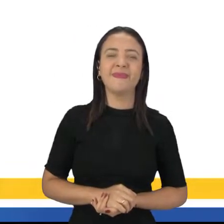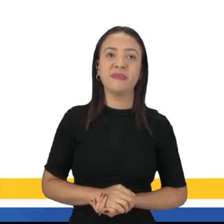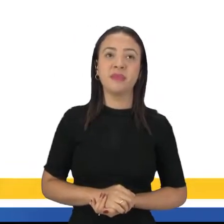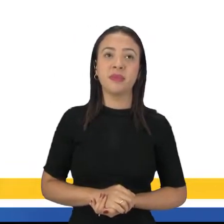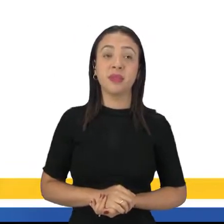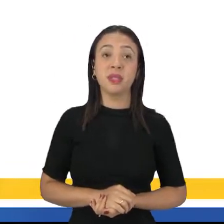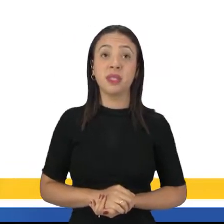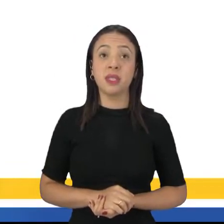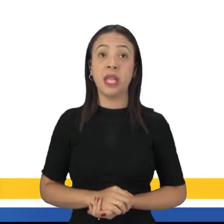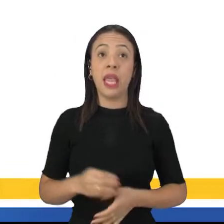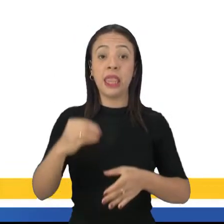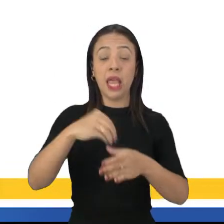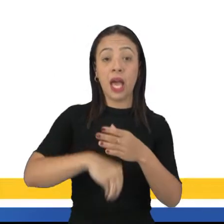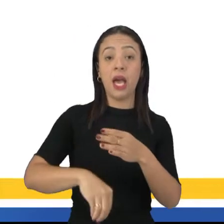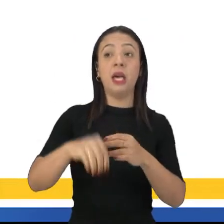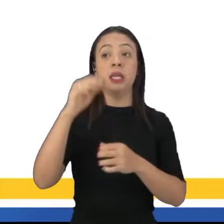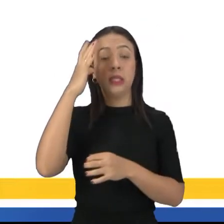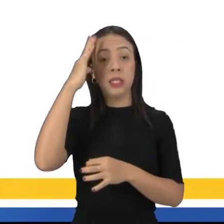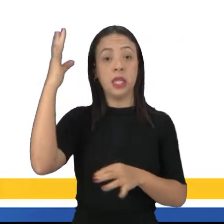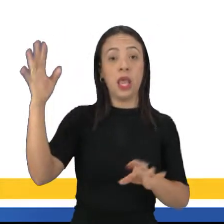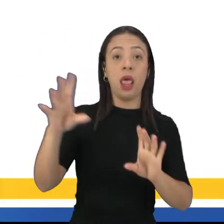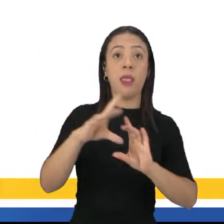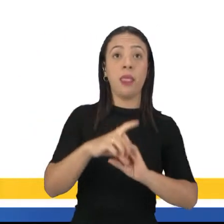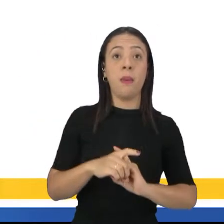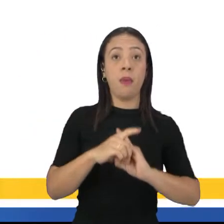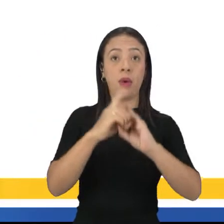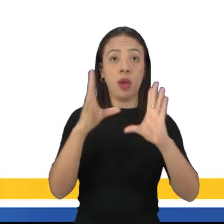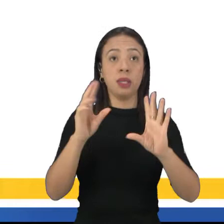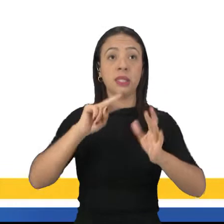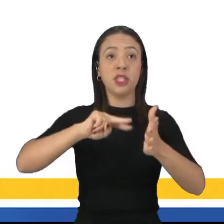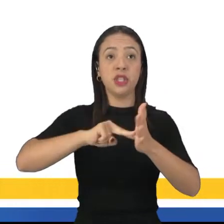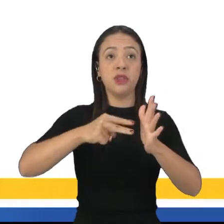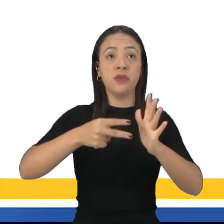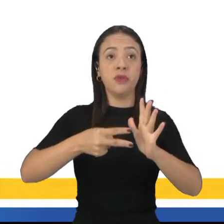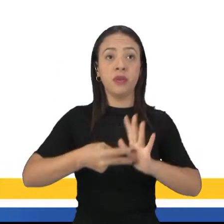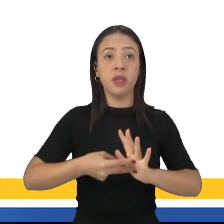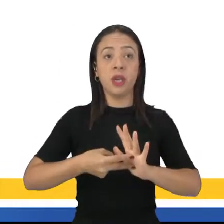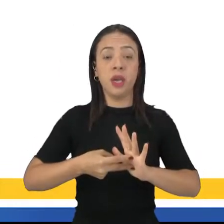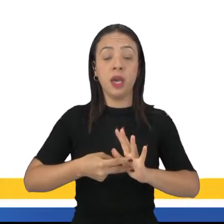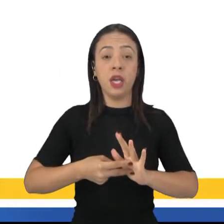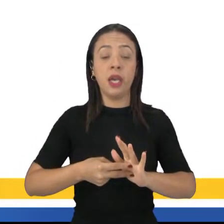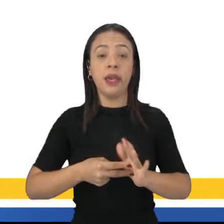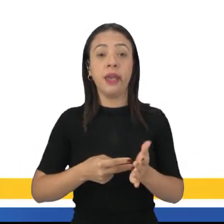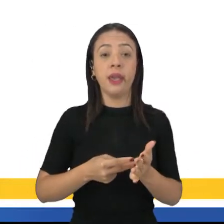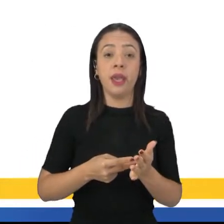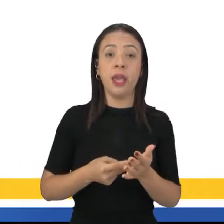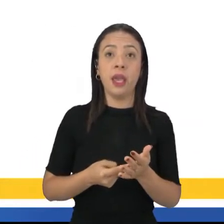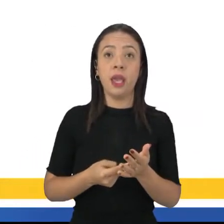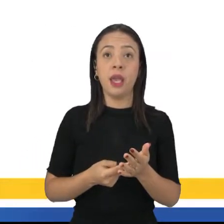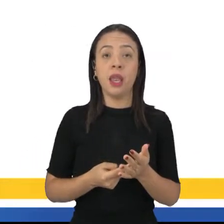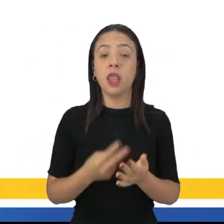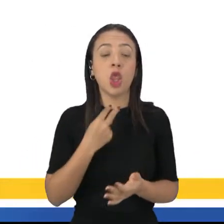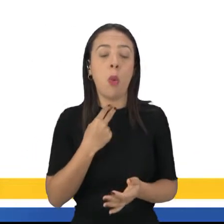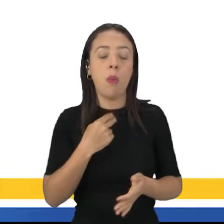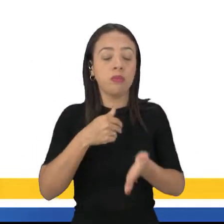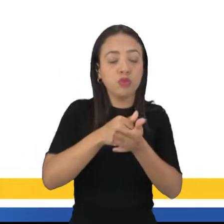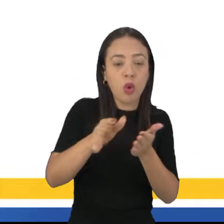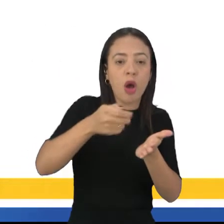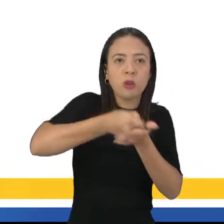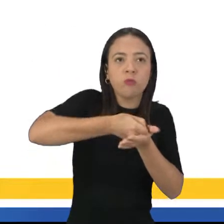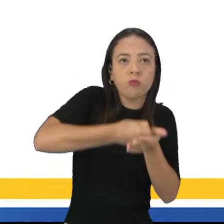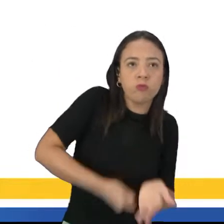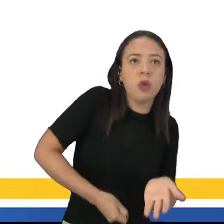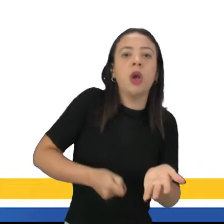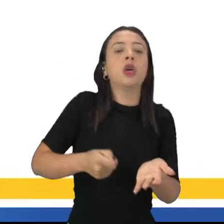a essência da teoria democrática é a supressão de qualquer imposição de classe, fundada no postulado